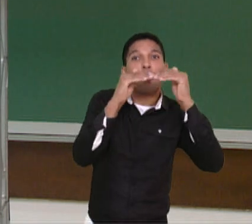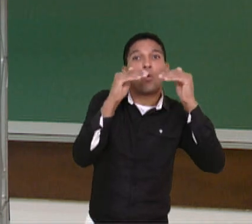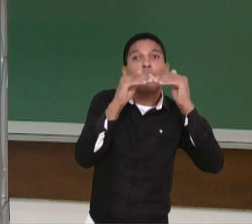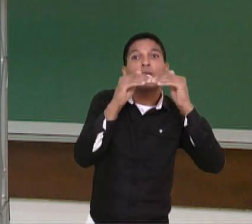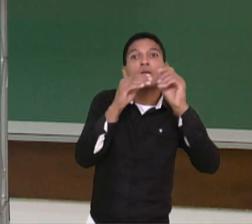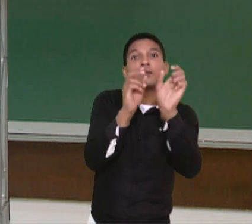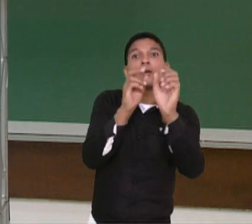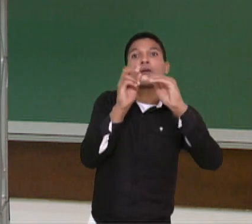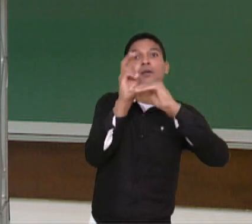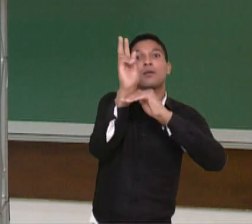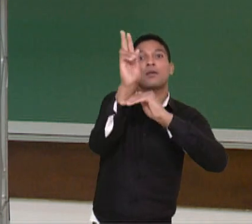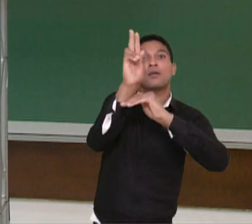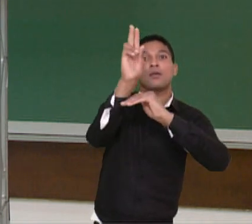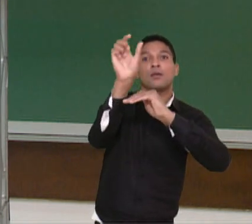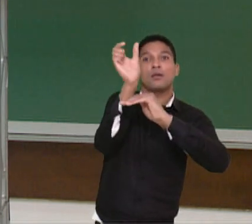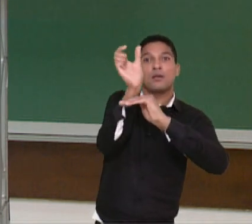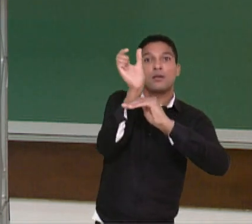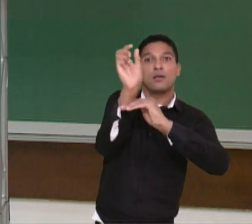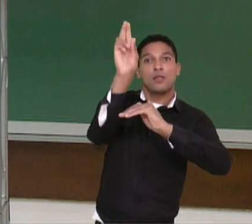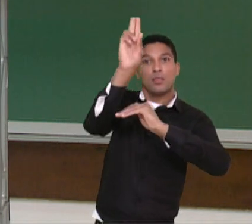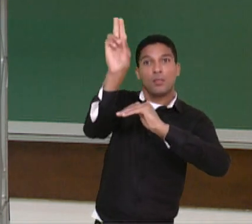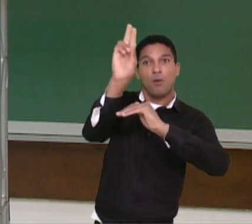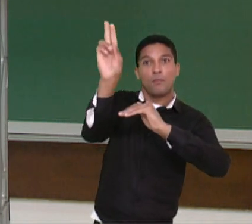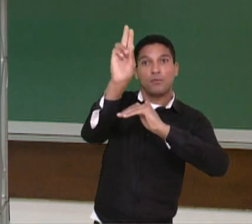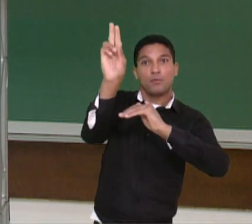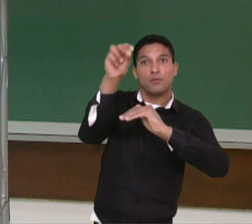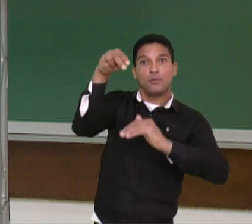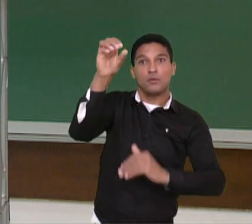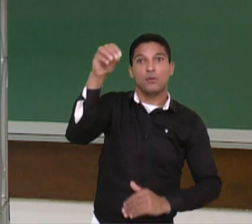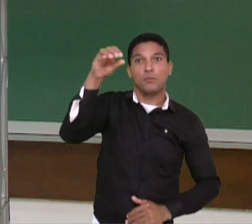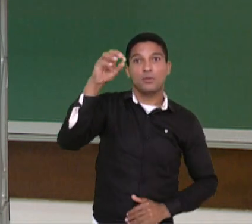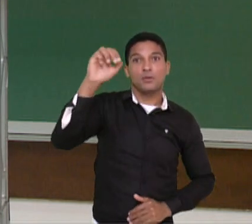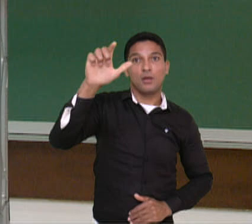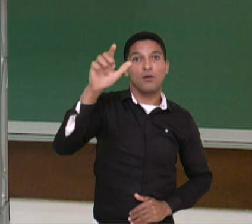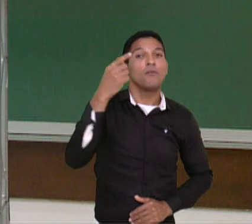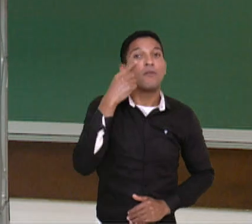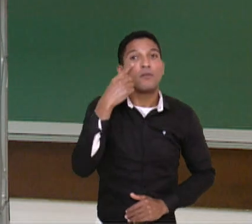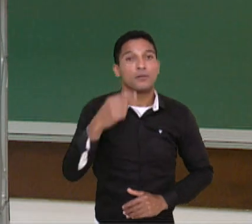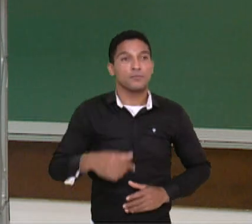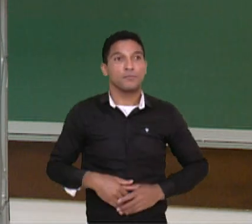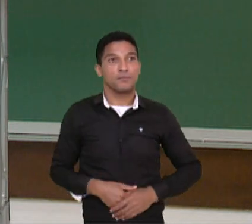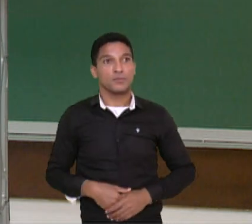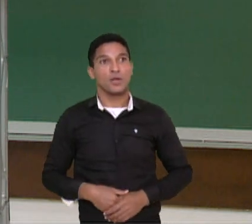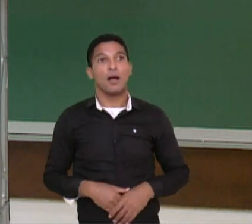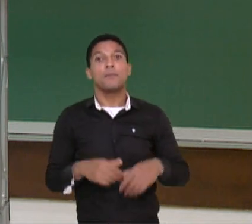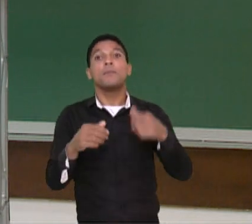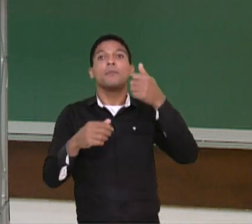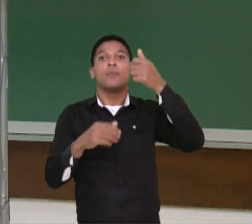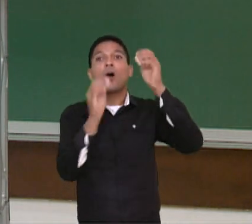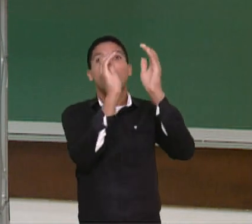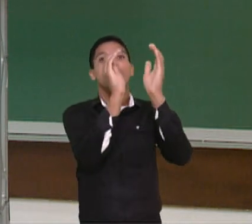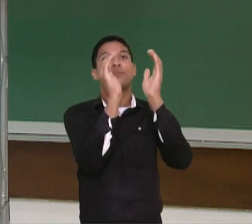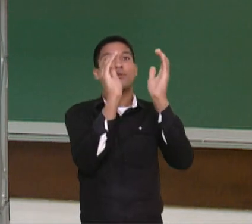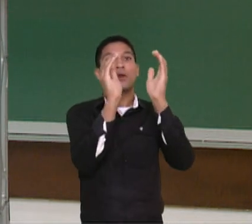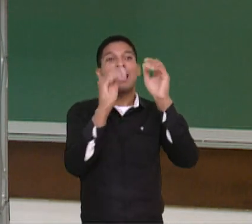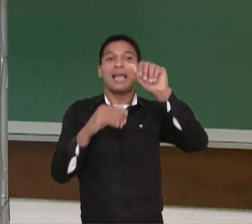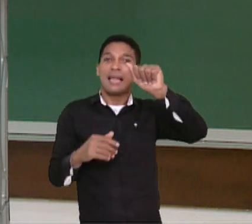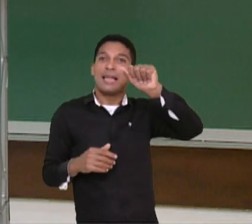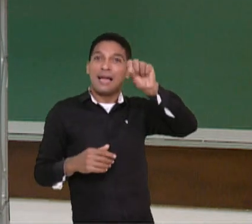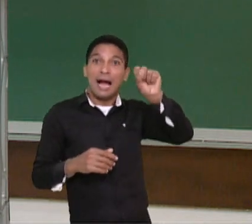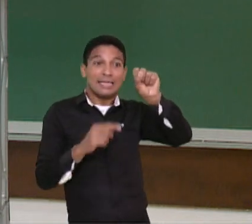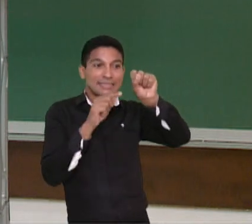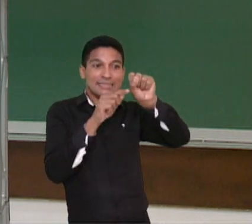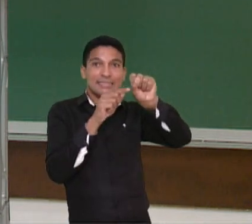primeira alternativa, as meninas que estão mudando a escola, a gente sabe que as meninas é